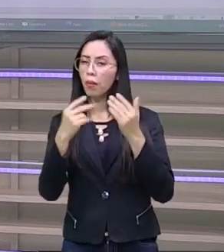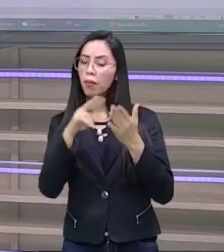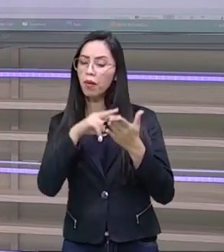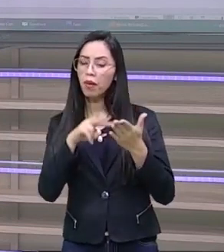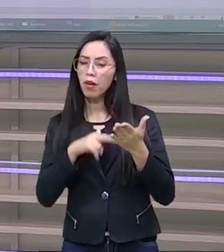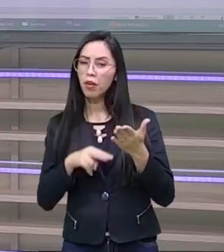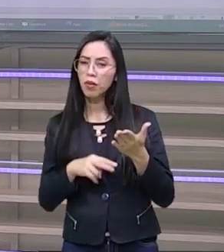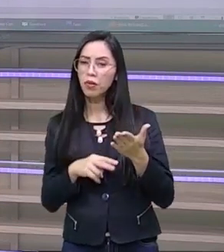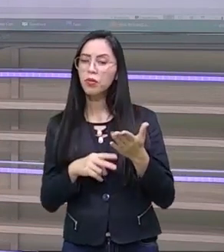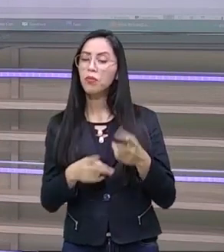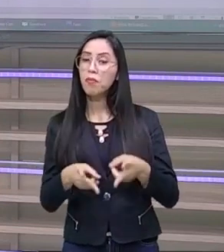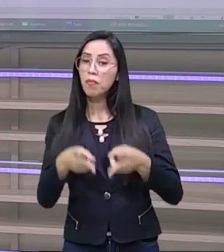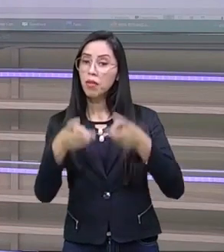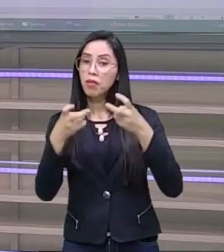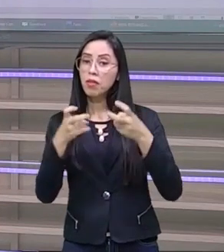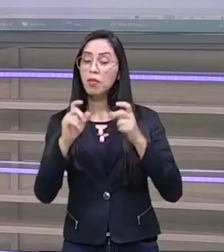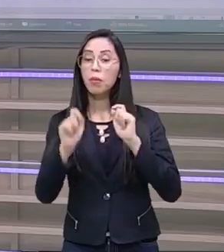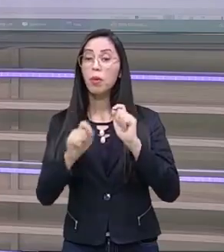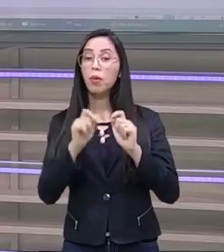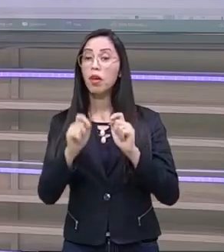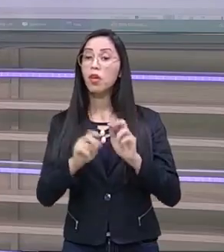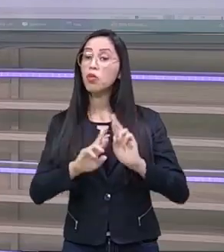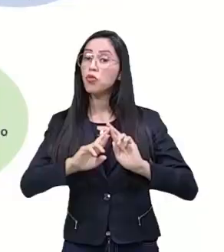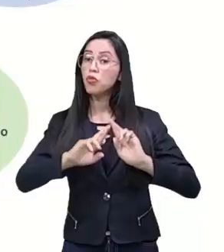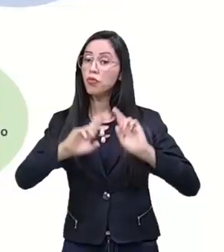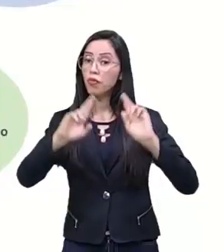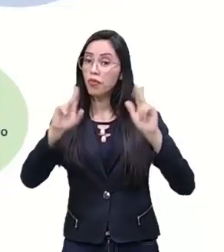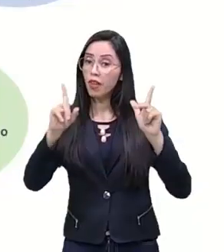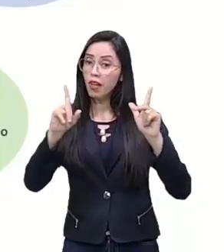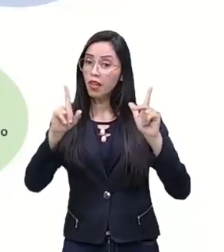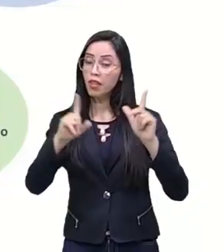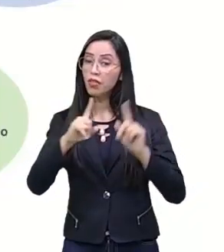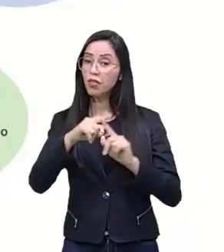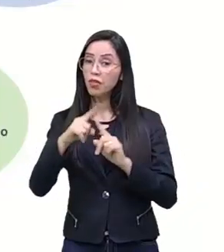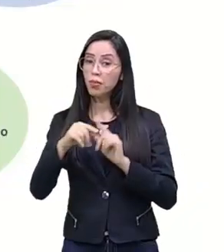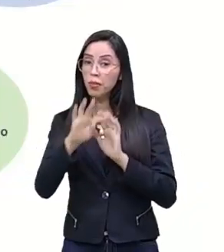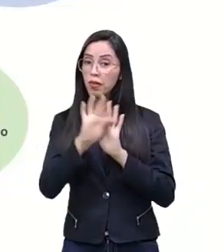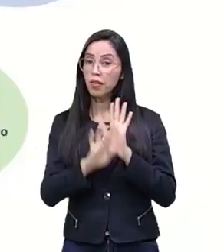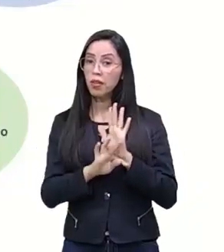tá certo? A diferença entre eles. Vamos aqui? Me acompanhe.